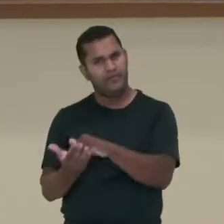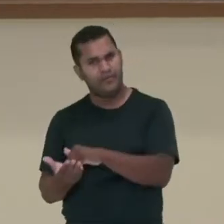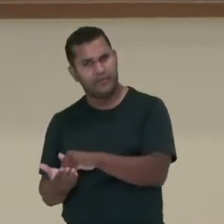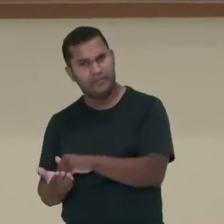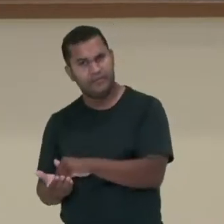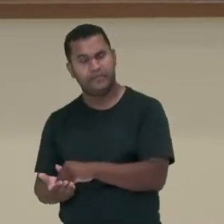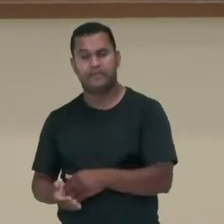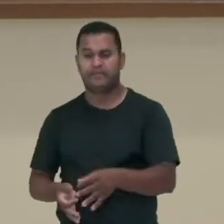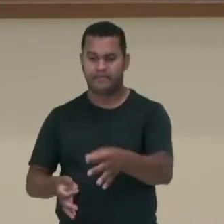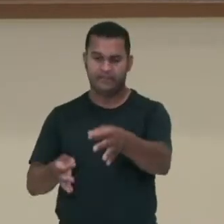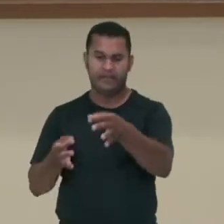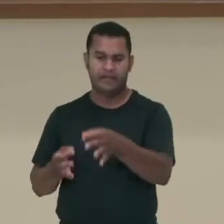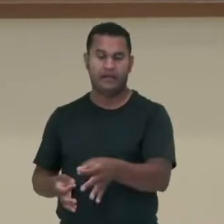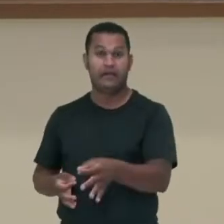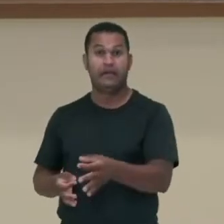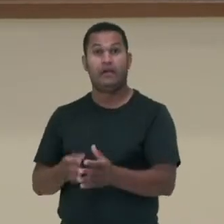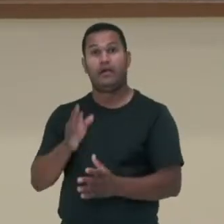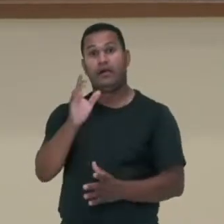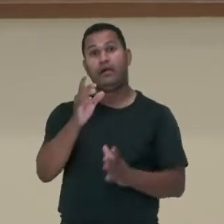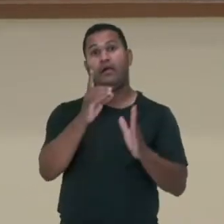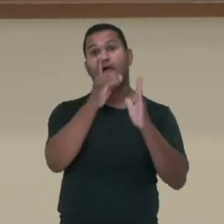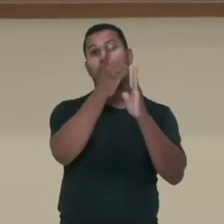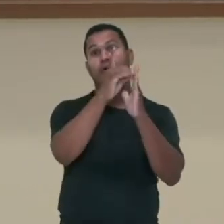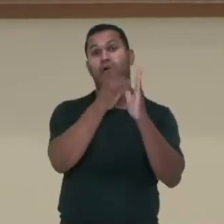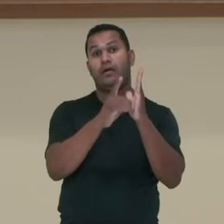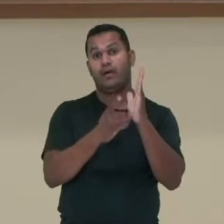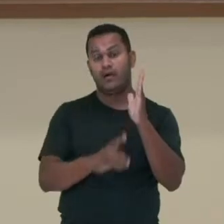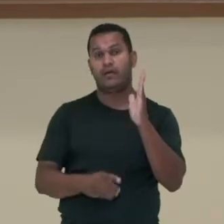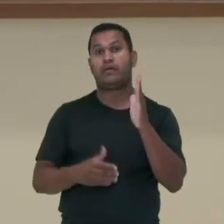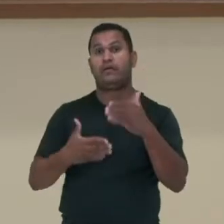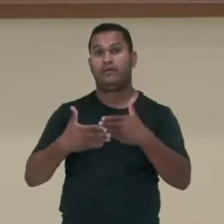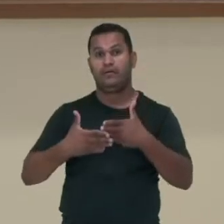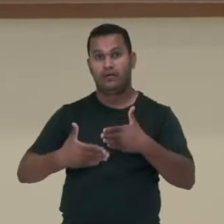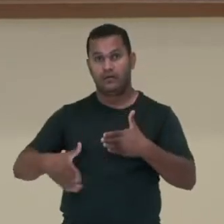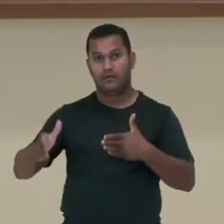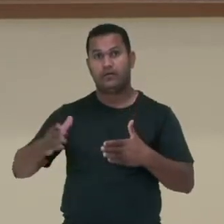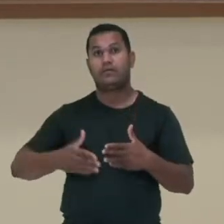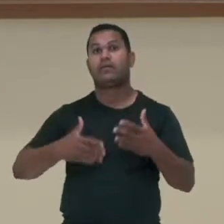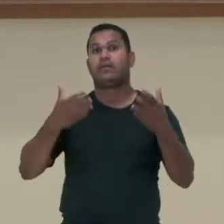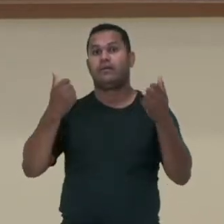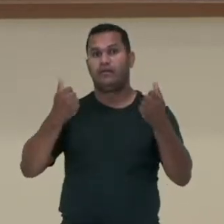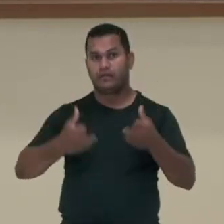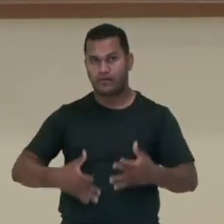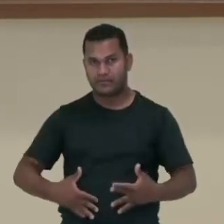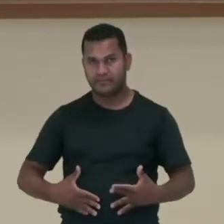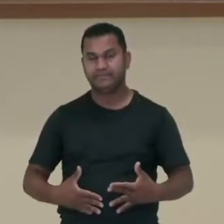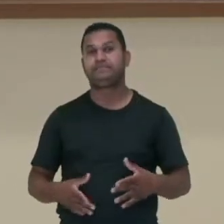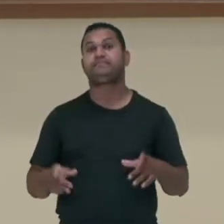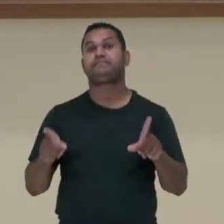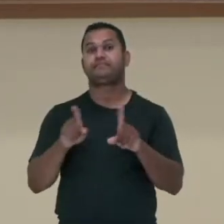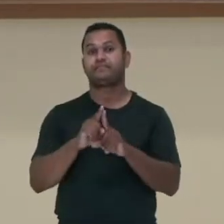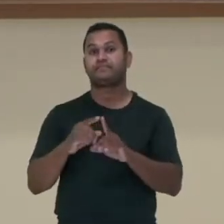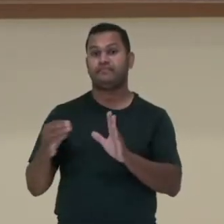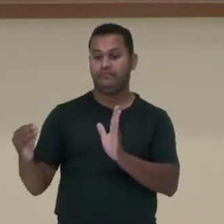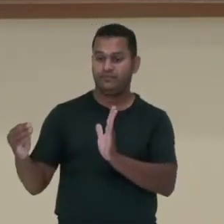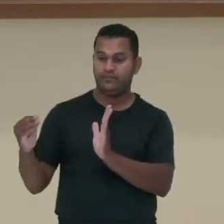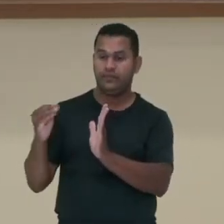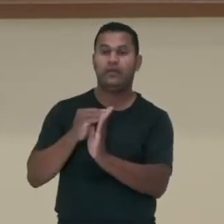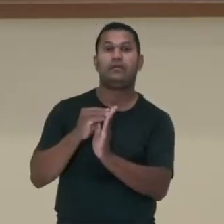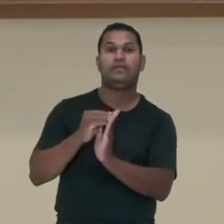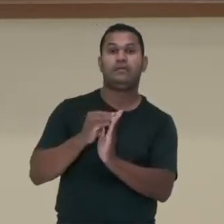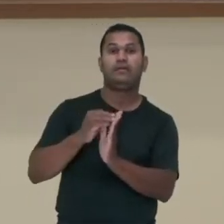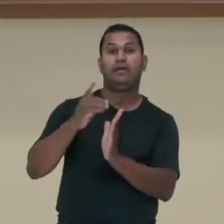você coloca os vários termos que a gente vai aprendendo nessa aula e em outras e vai formando esse